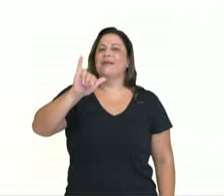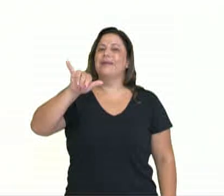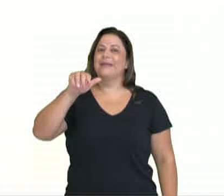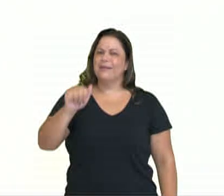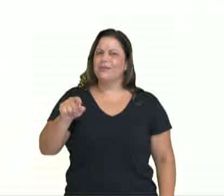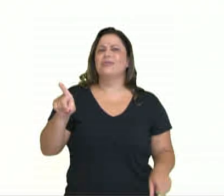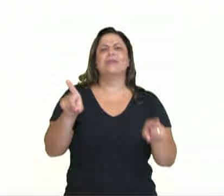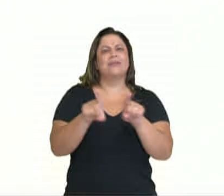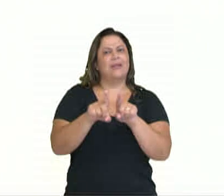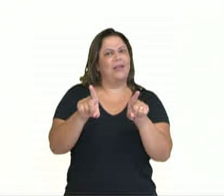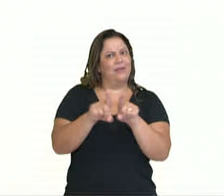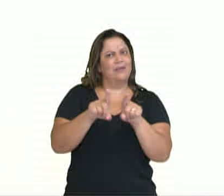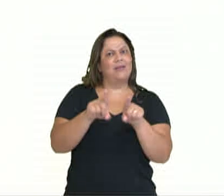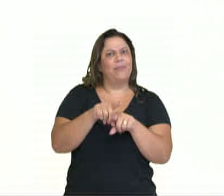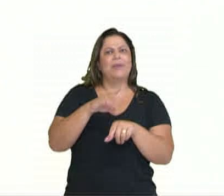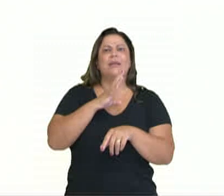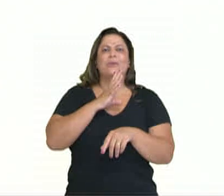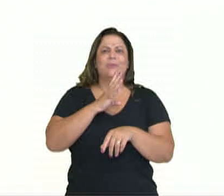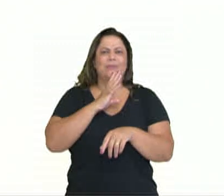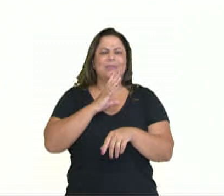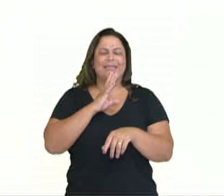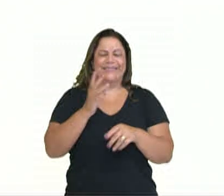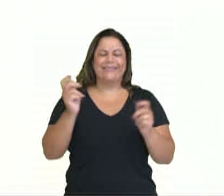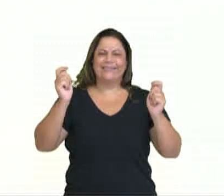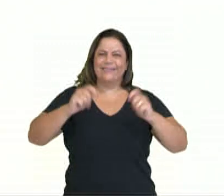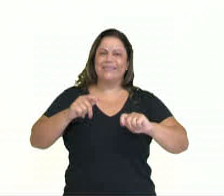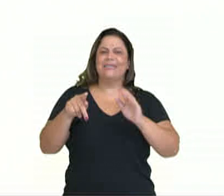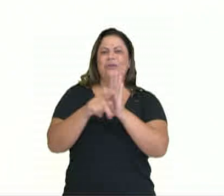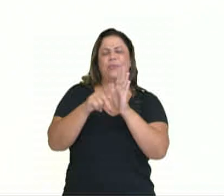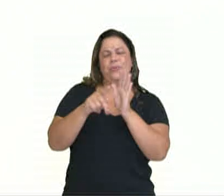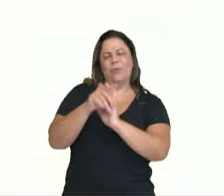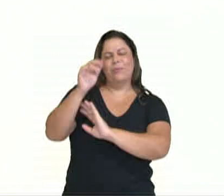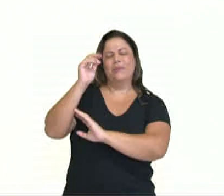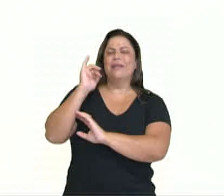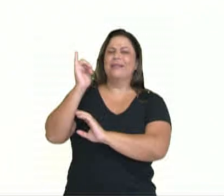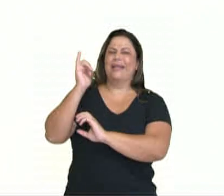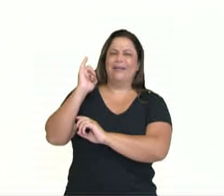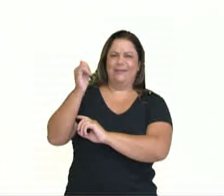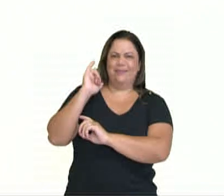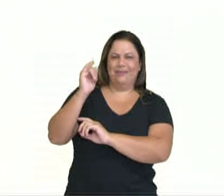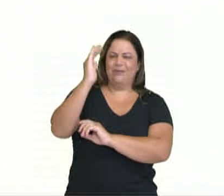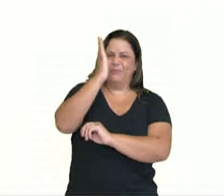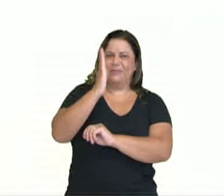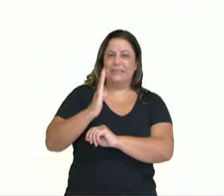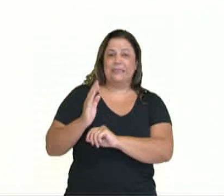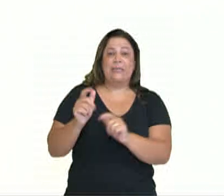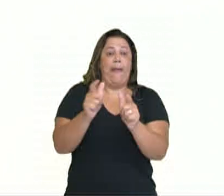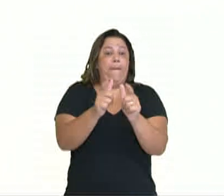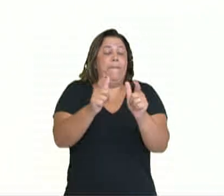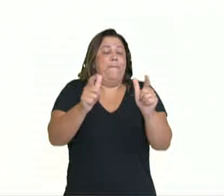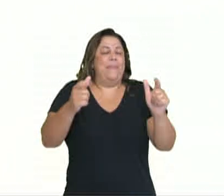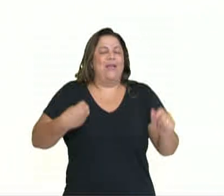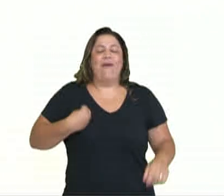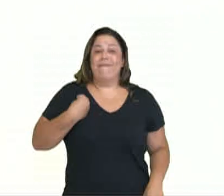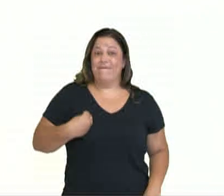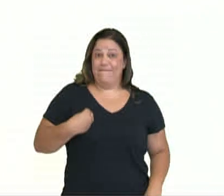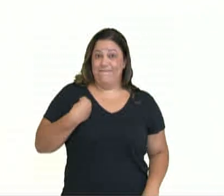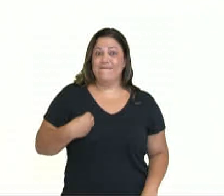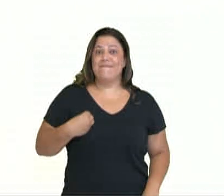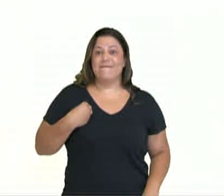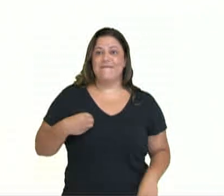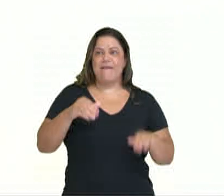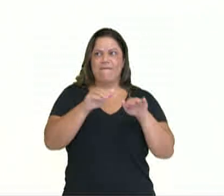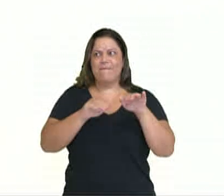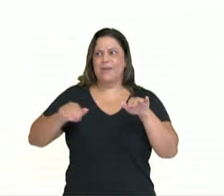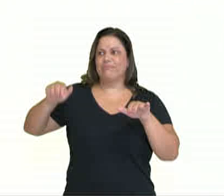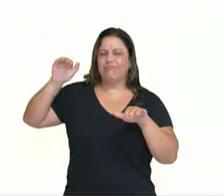também é conhecida como a dama da literatura brasileira. Sabia que ela é a maior escritora brasileira viva ainda?